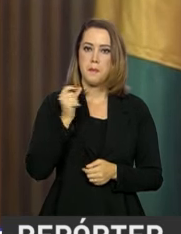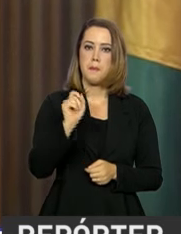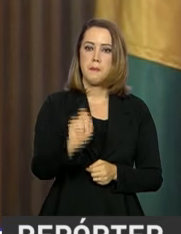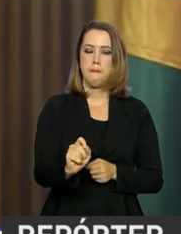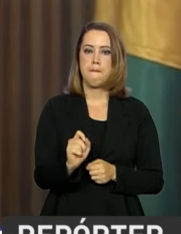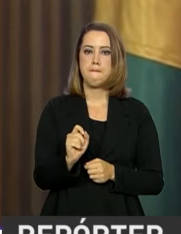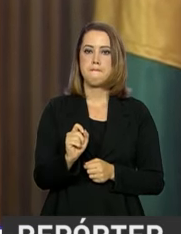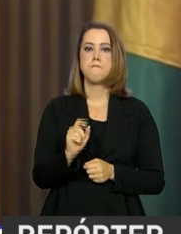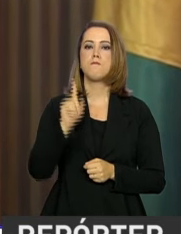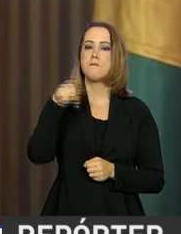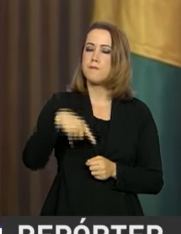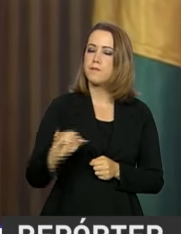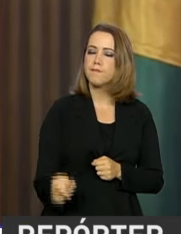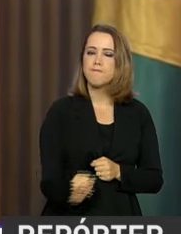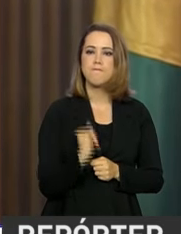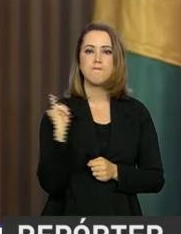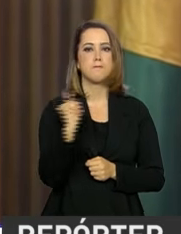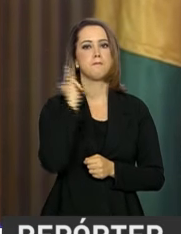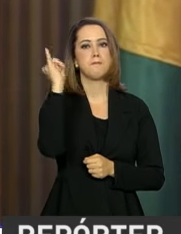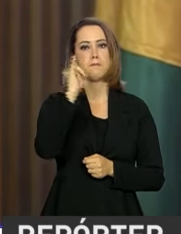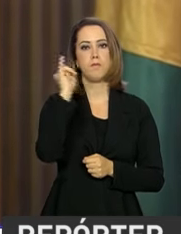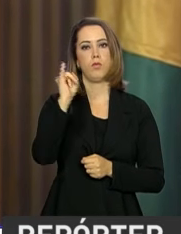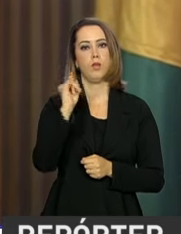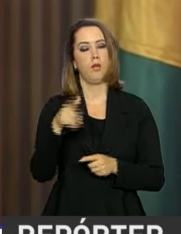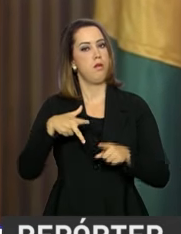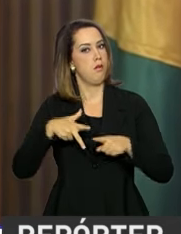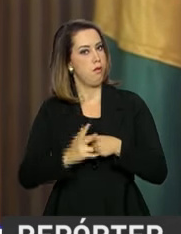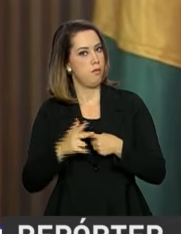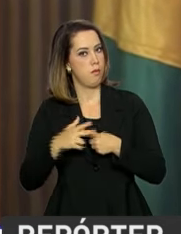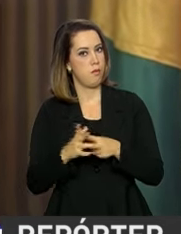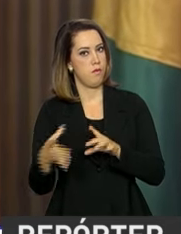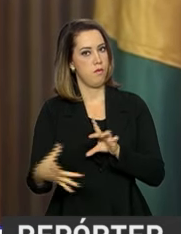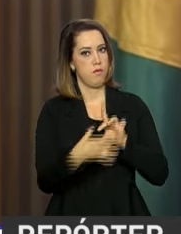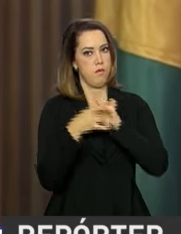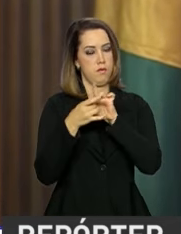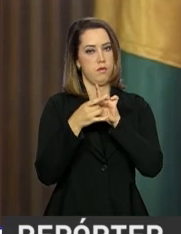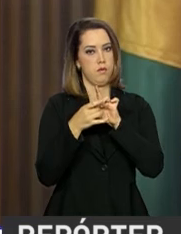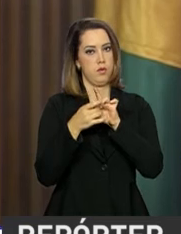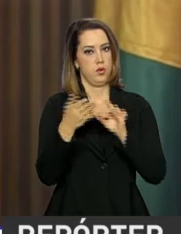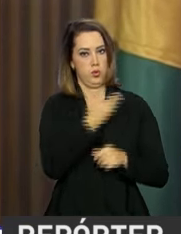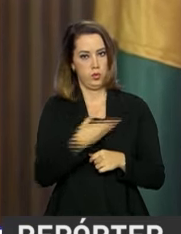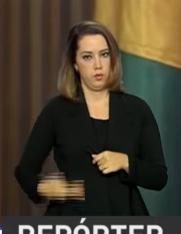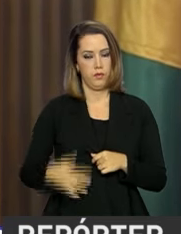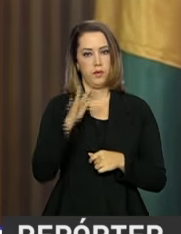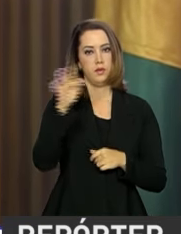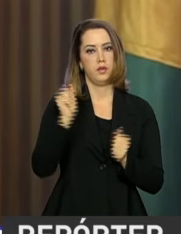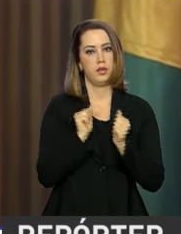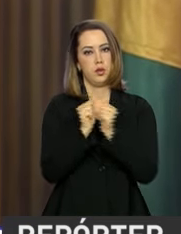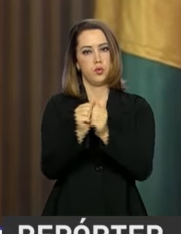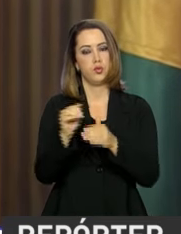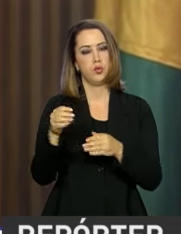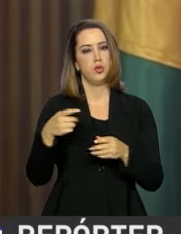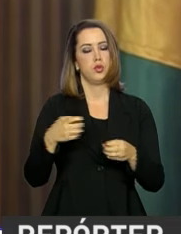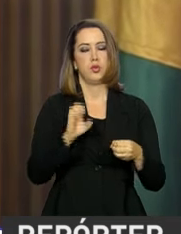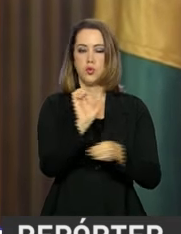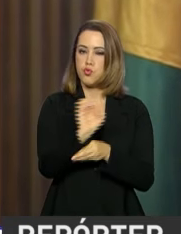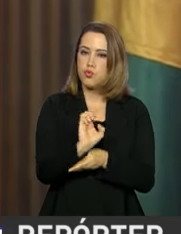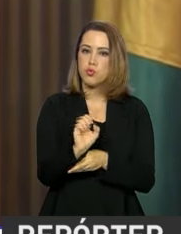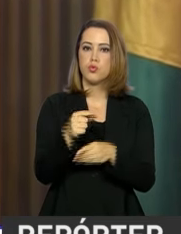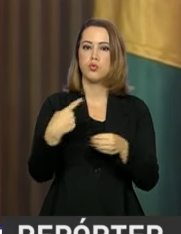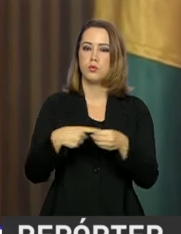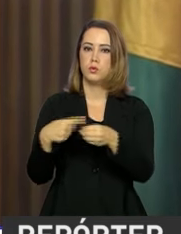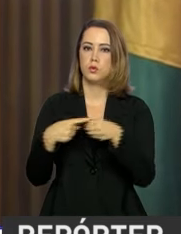faz indispensável uma revisão do Pacto Federativo, e nós queremos, ao depois, mais